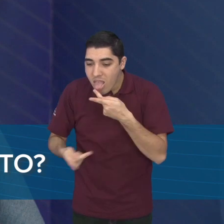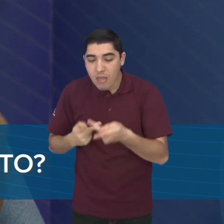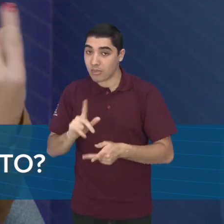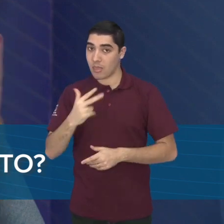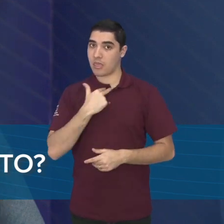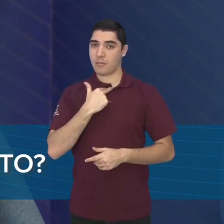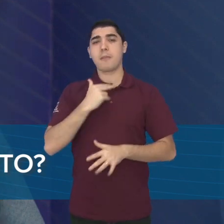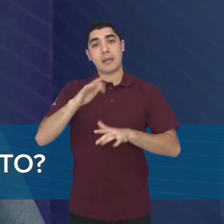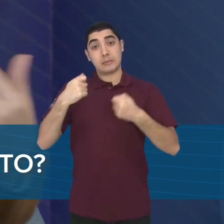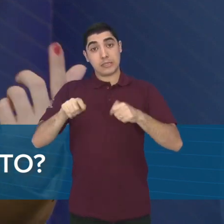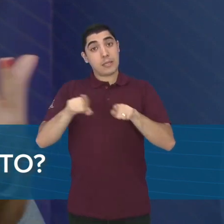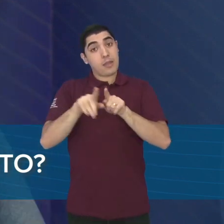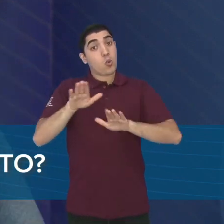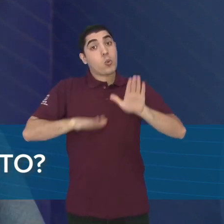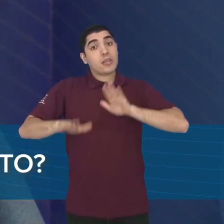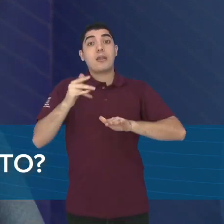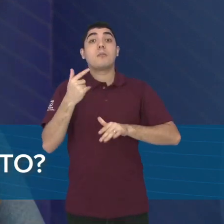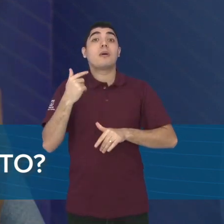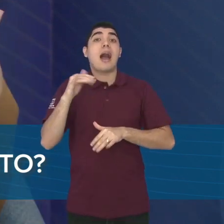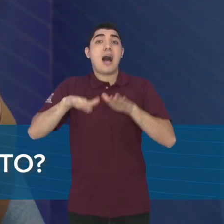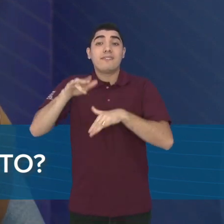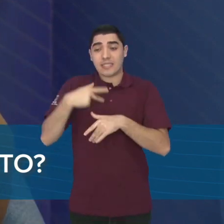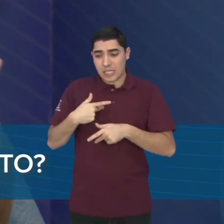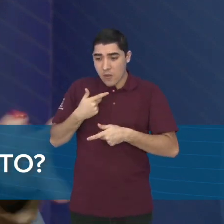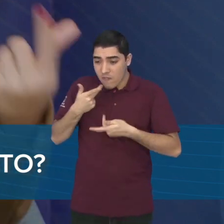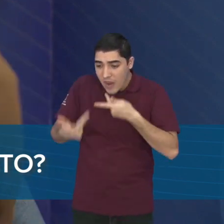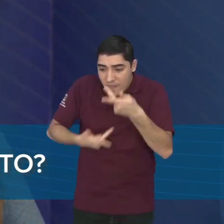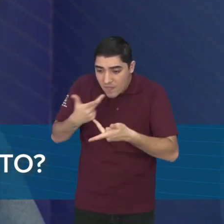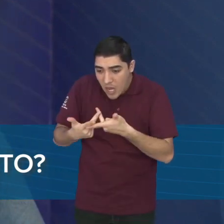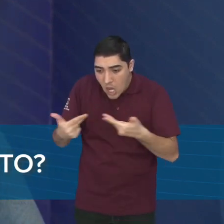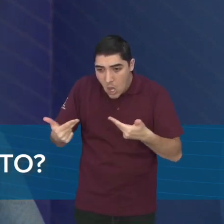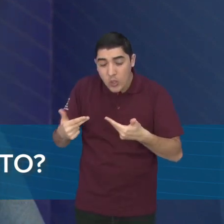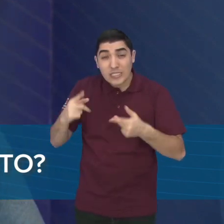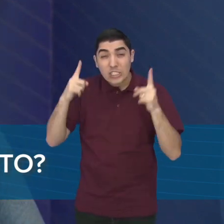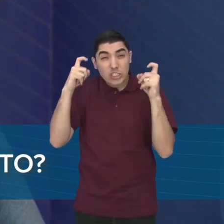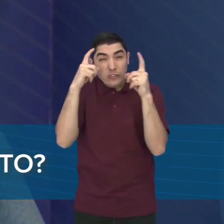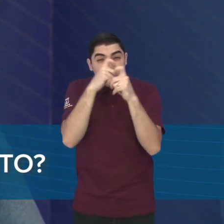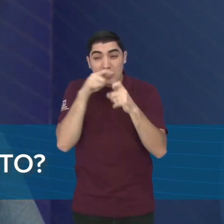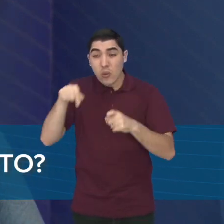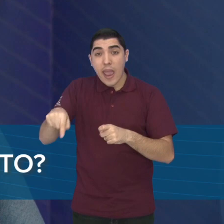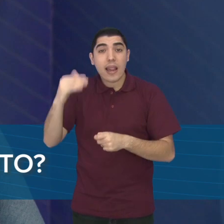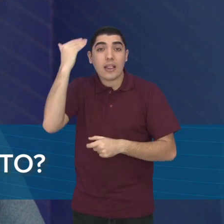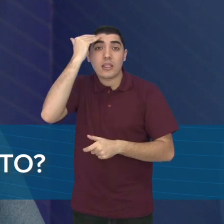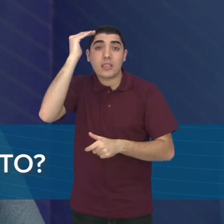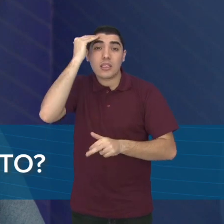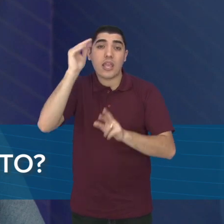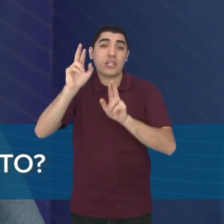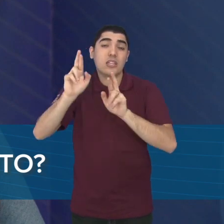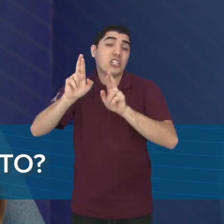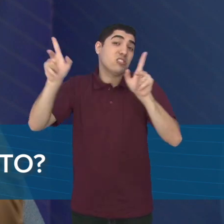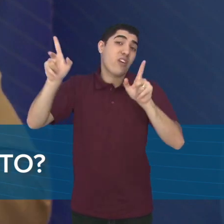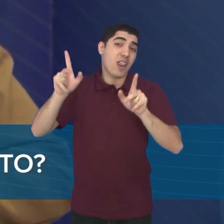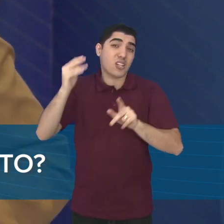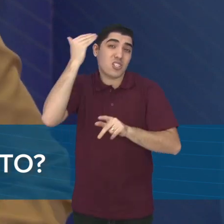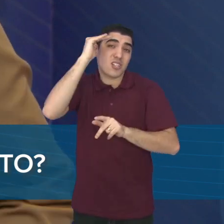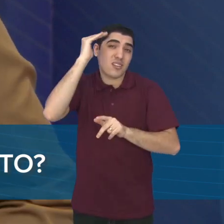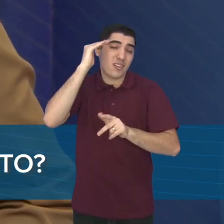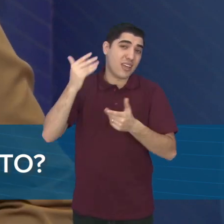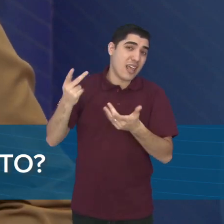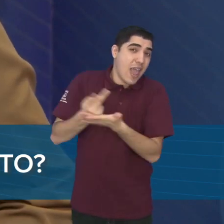você tem que se policiar para você também não falar alguma coisa complexa que ela pode absorver de uma forma diferente.